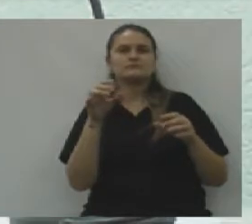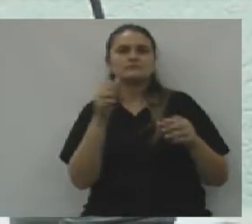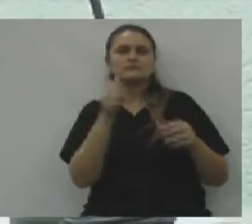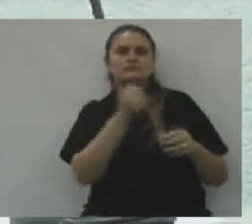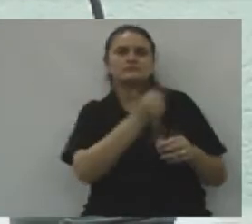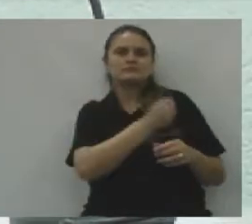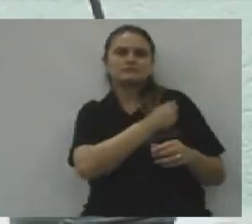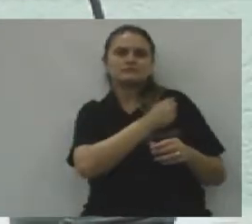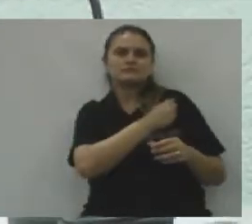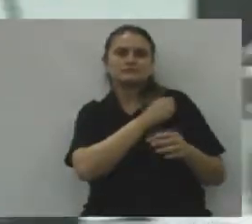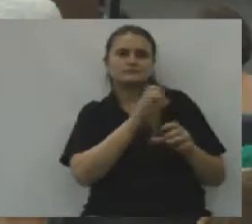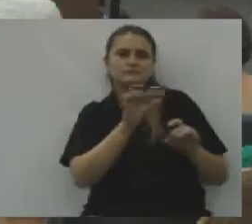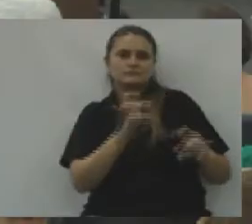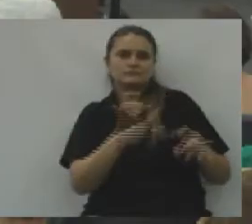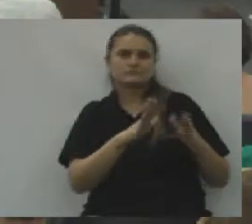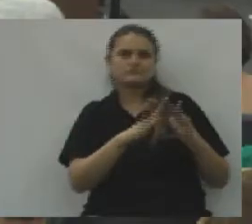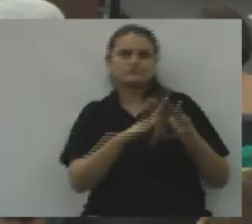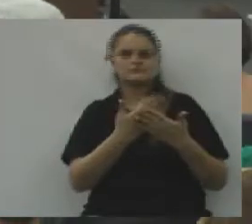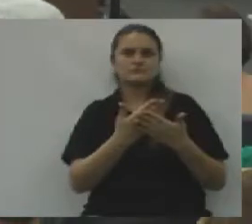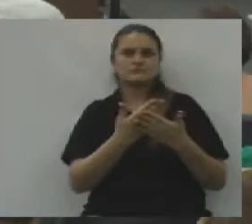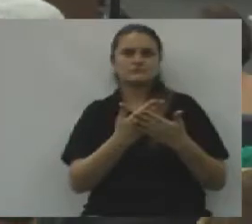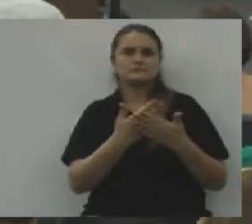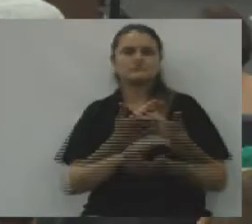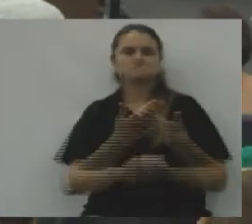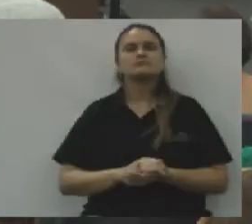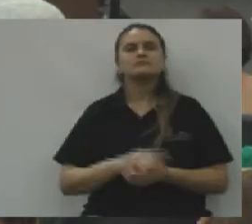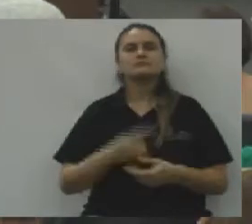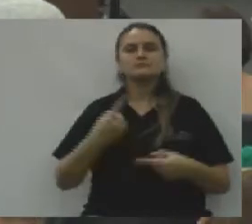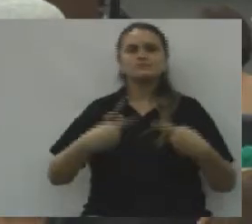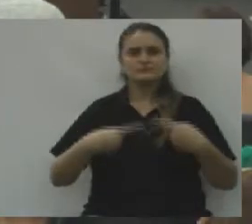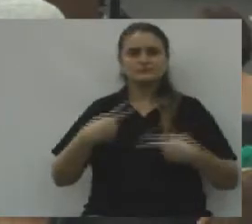outras providências. Em discussão,